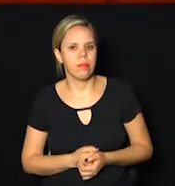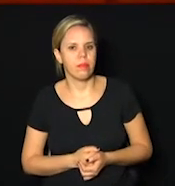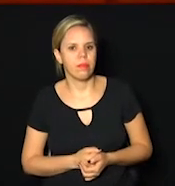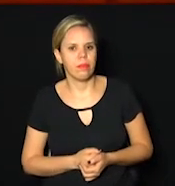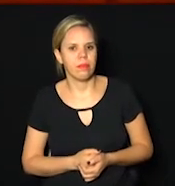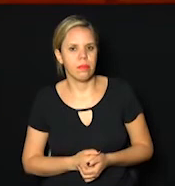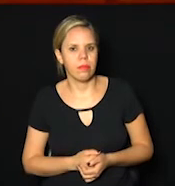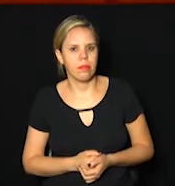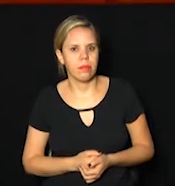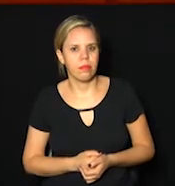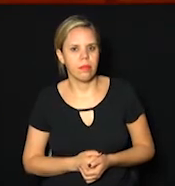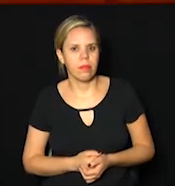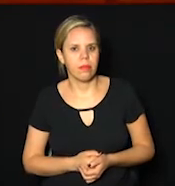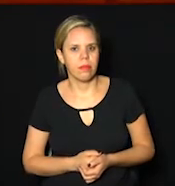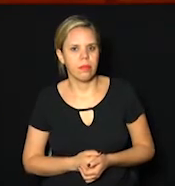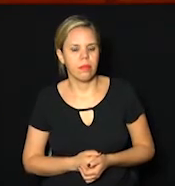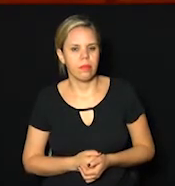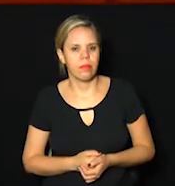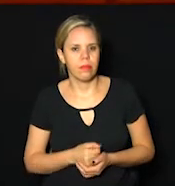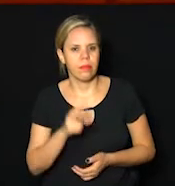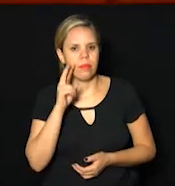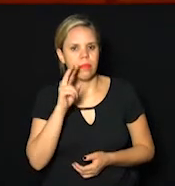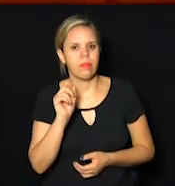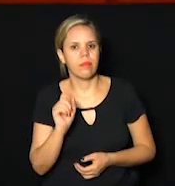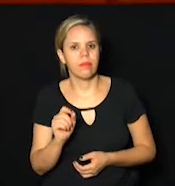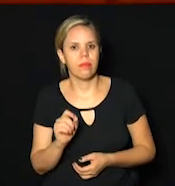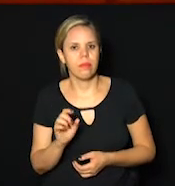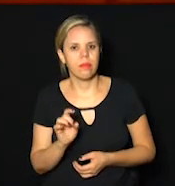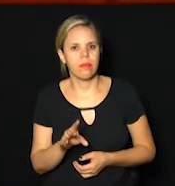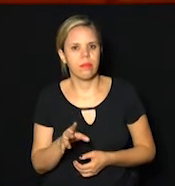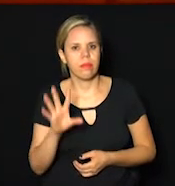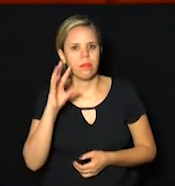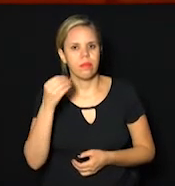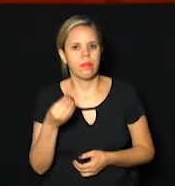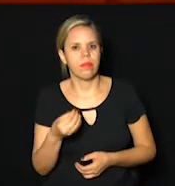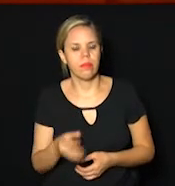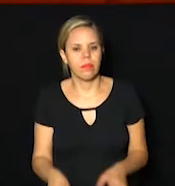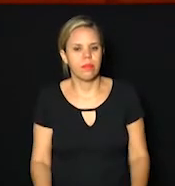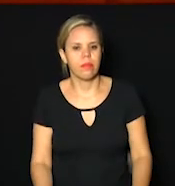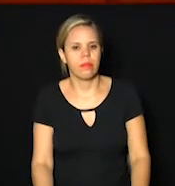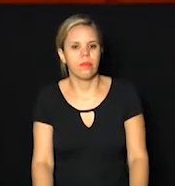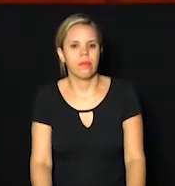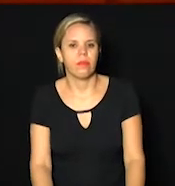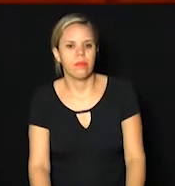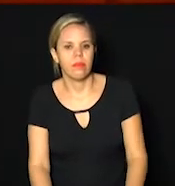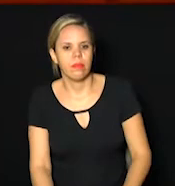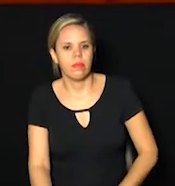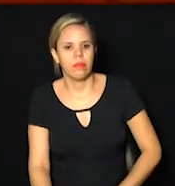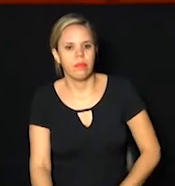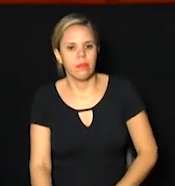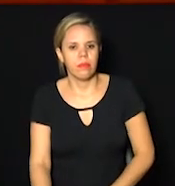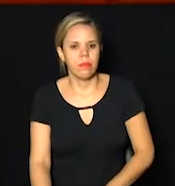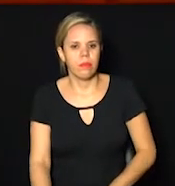Né? Agora, vamos lá ver um pouquinho, só para vocês entenderem um pouco mais essa